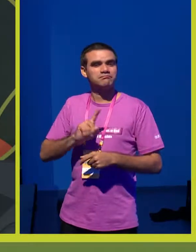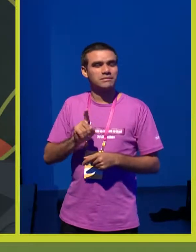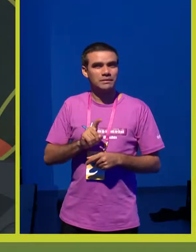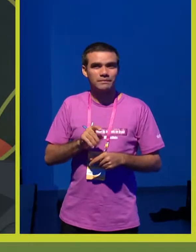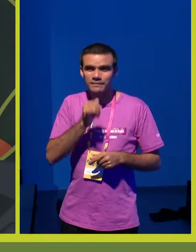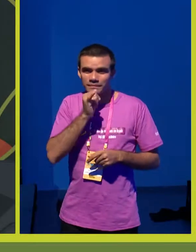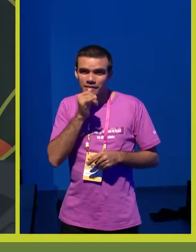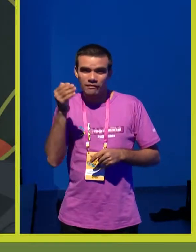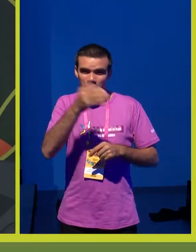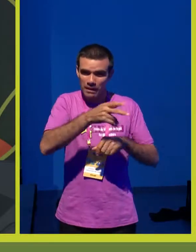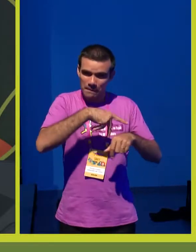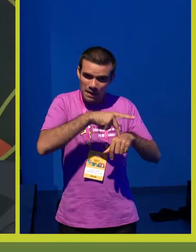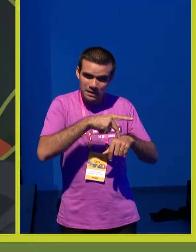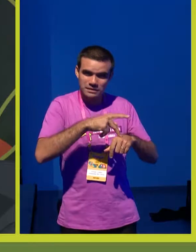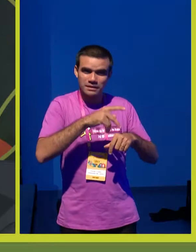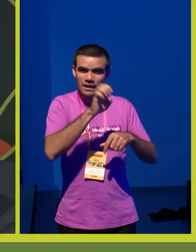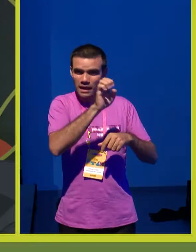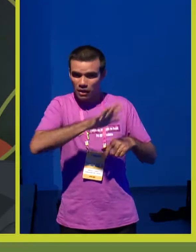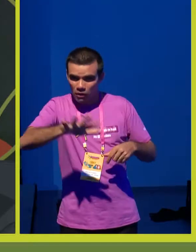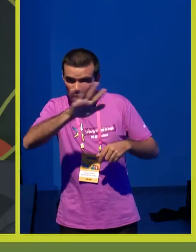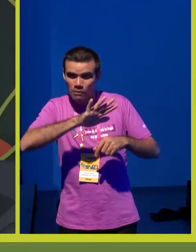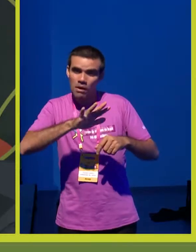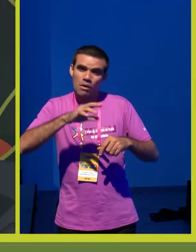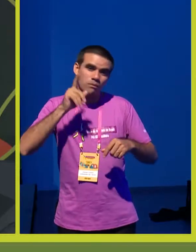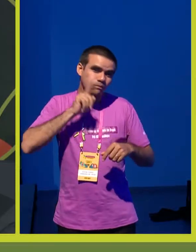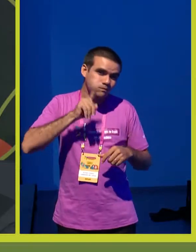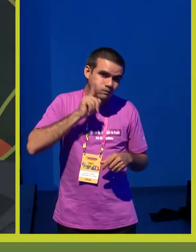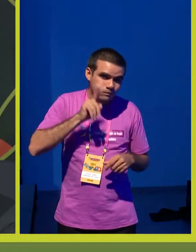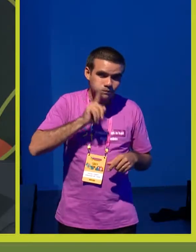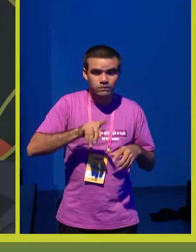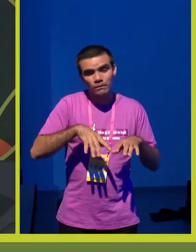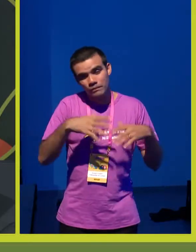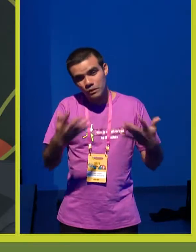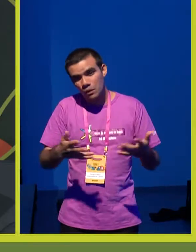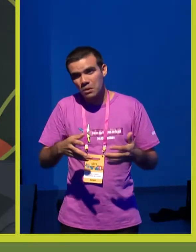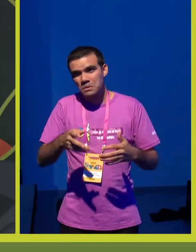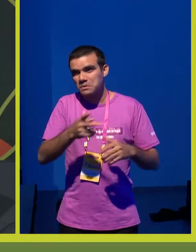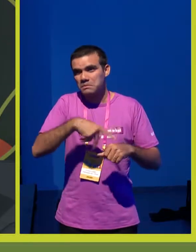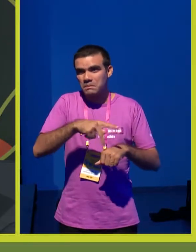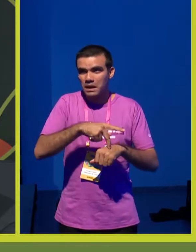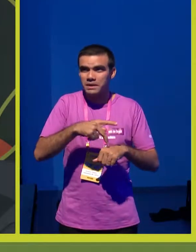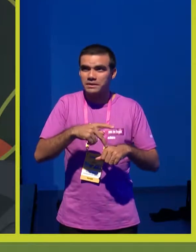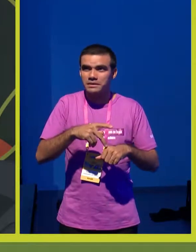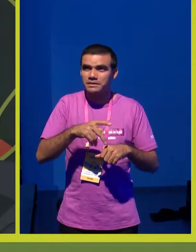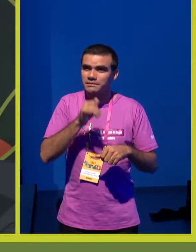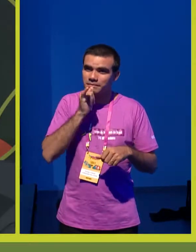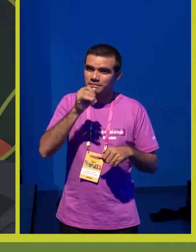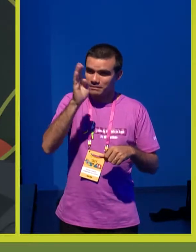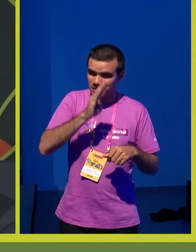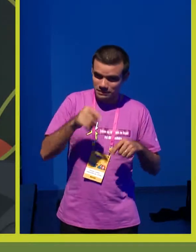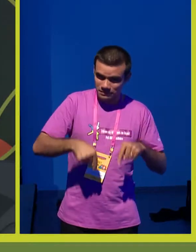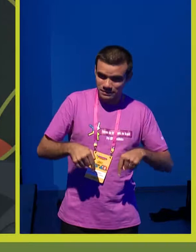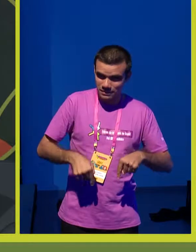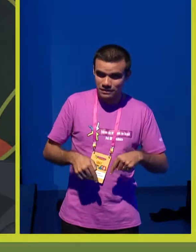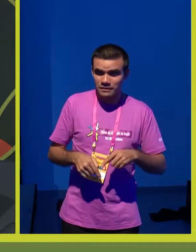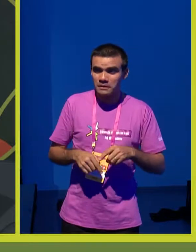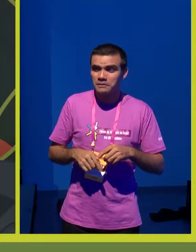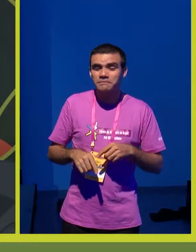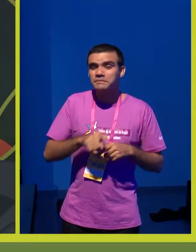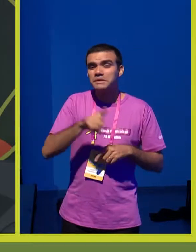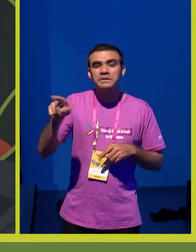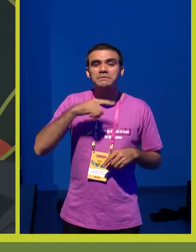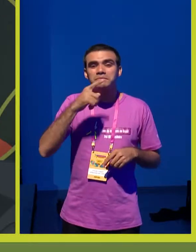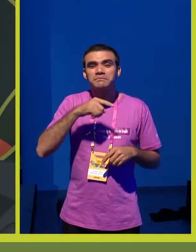europeias ou americanas ou quando vem para um país com uma miscigenação tão grande que nem o nosso eles não